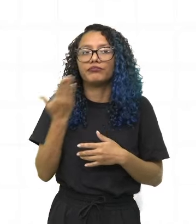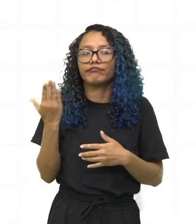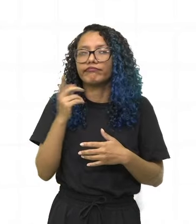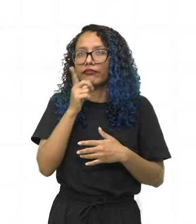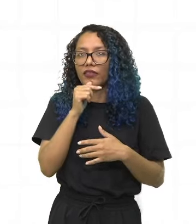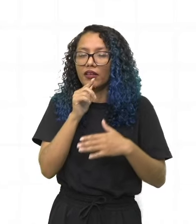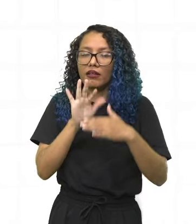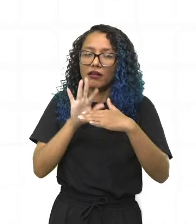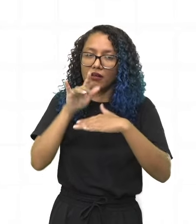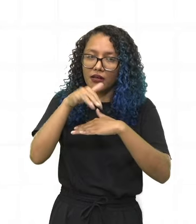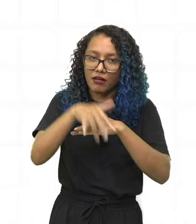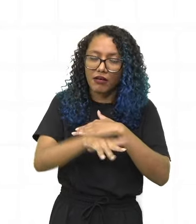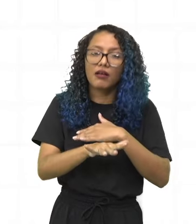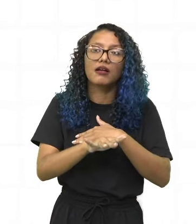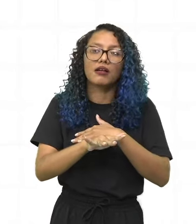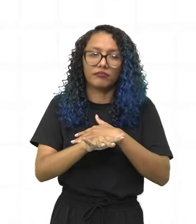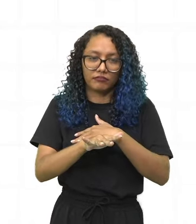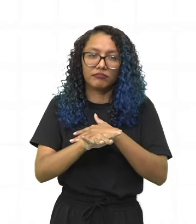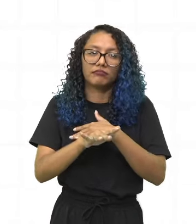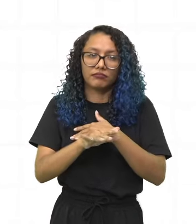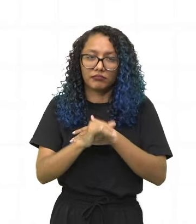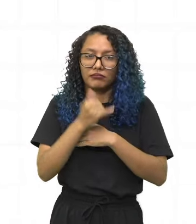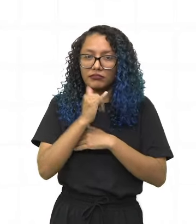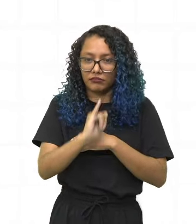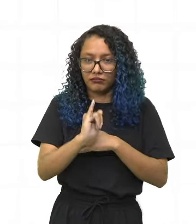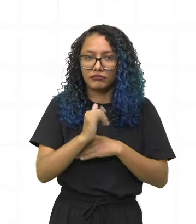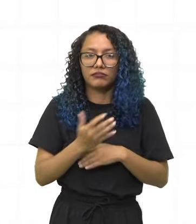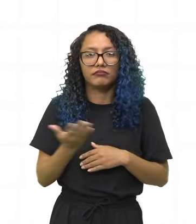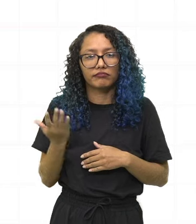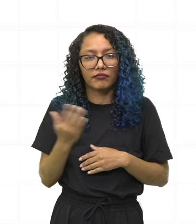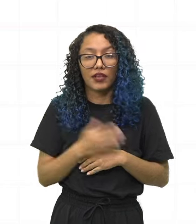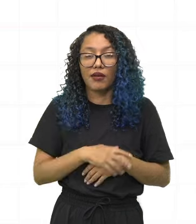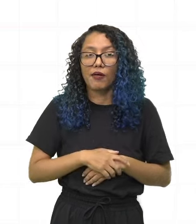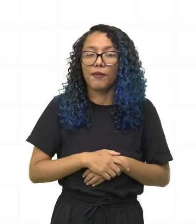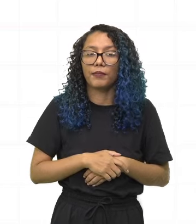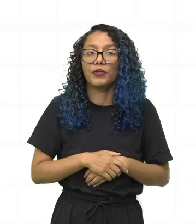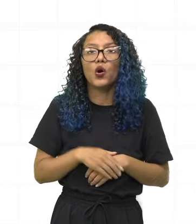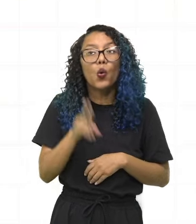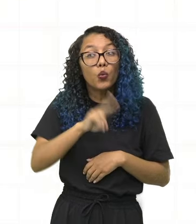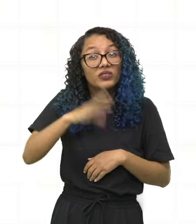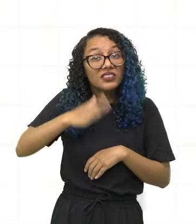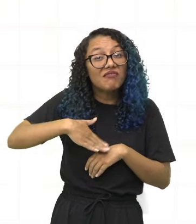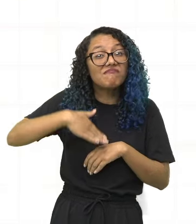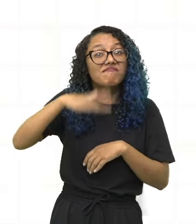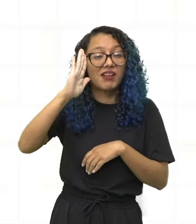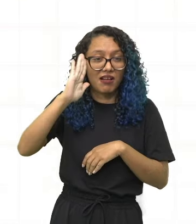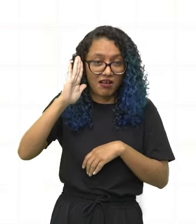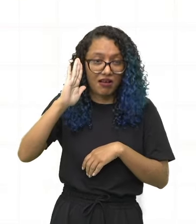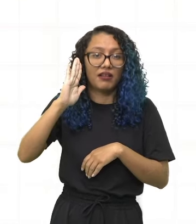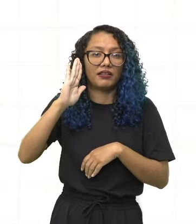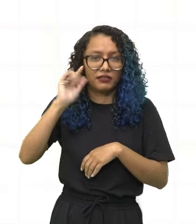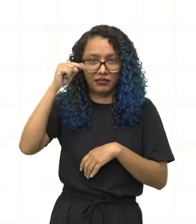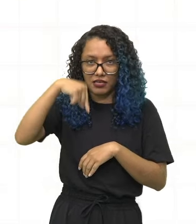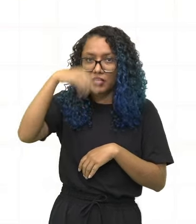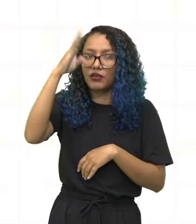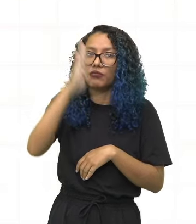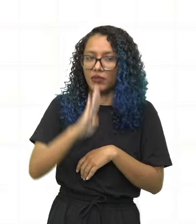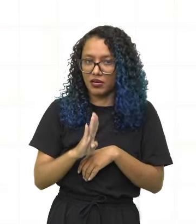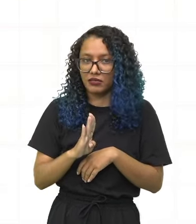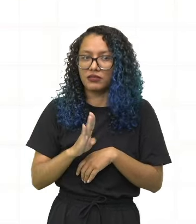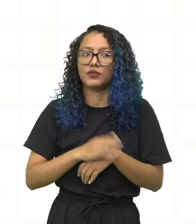que nós já vimos, né? Que tem a maior participação em geração de energia elétrica no nosso país